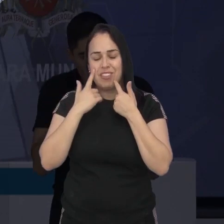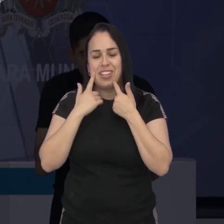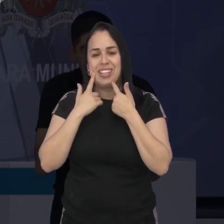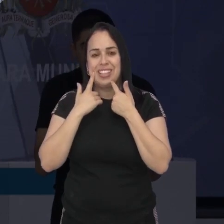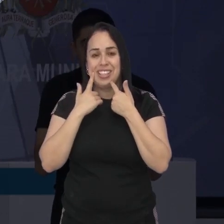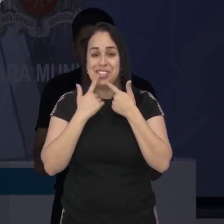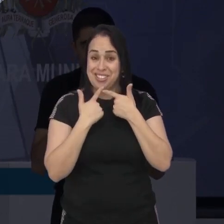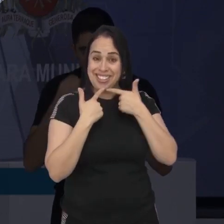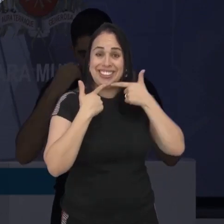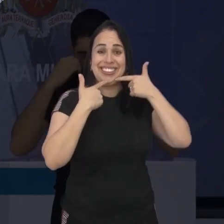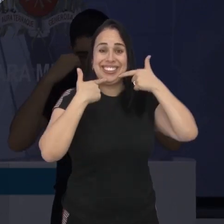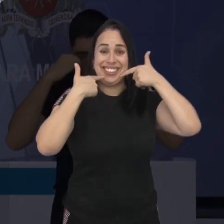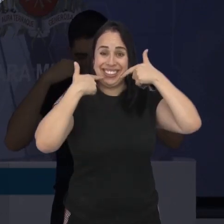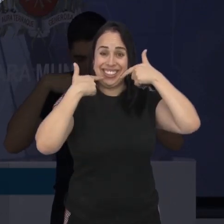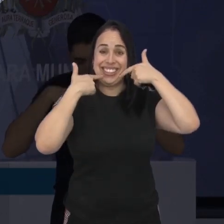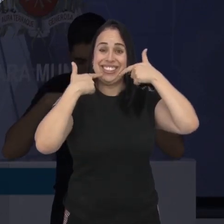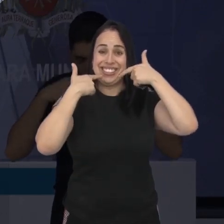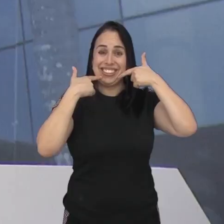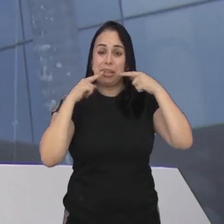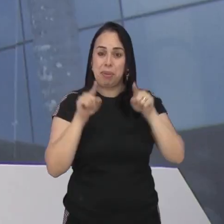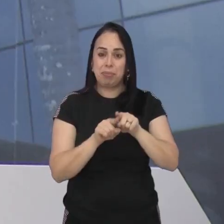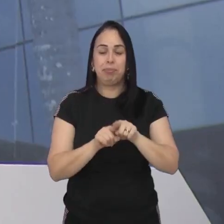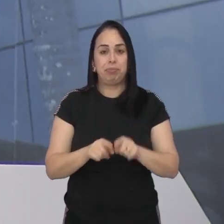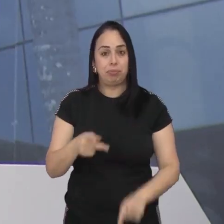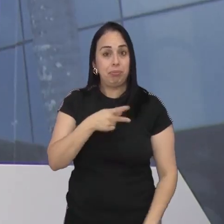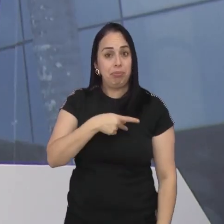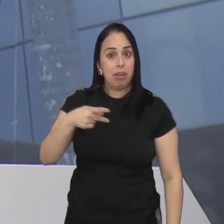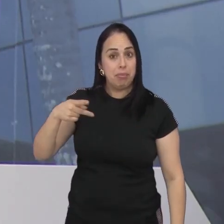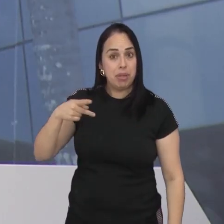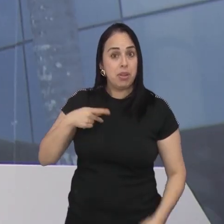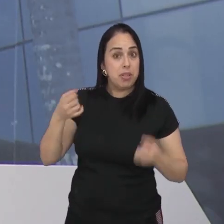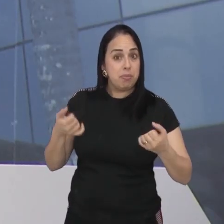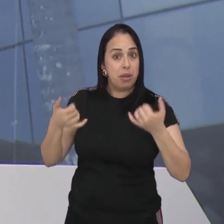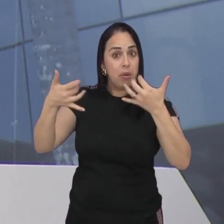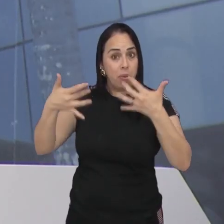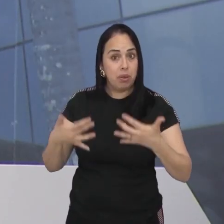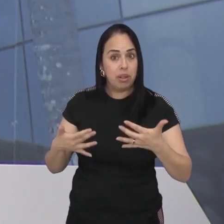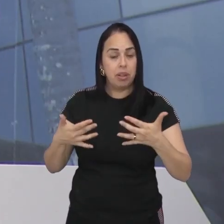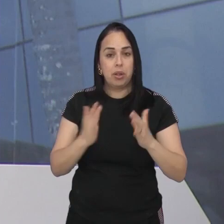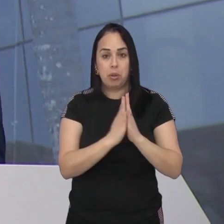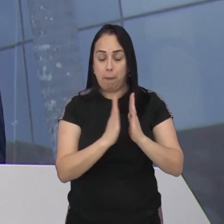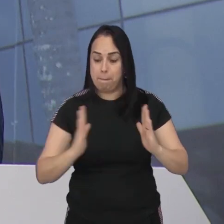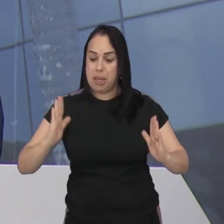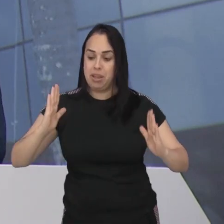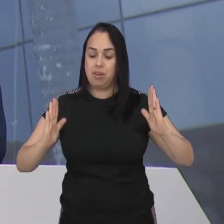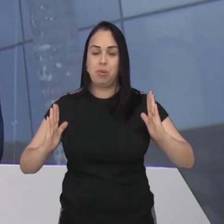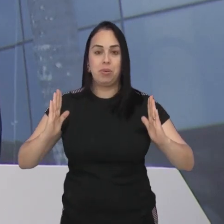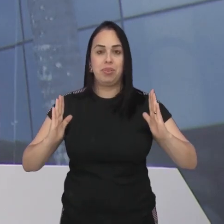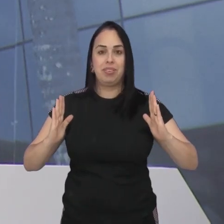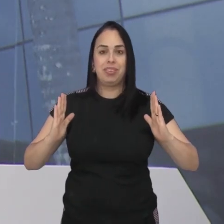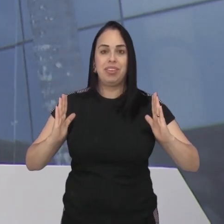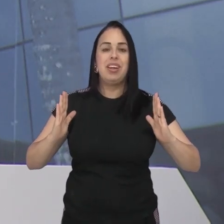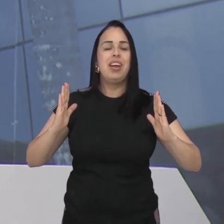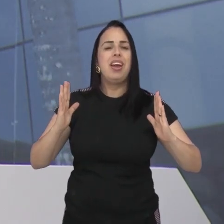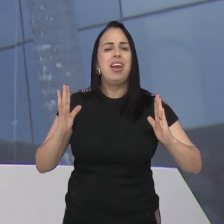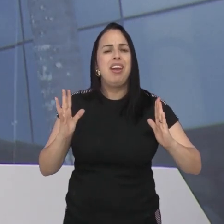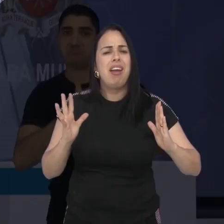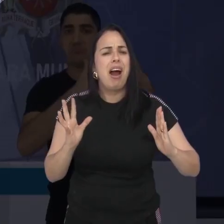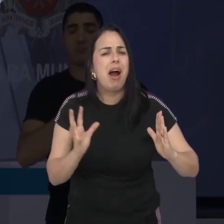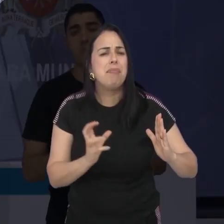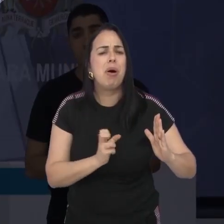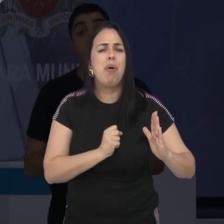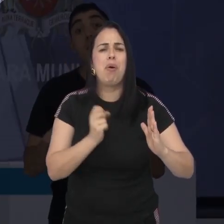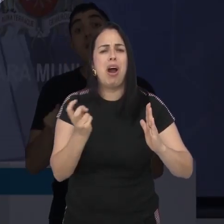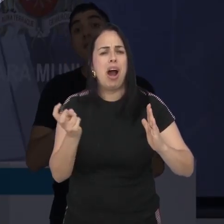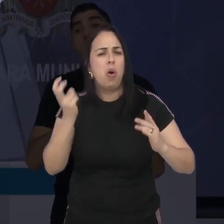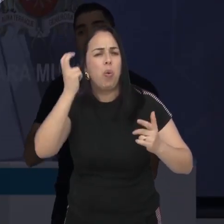Eu já sorri em cada um deles. O pastor também contou que durante sua missão conheceu e se apaixonou por toda a